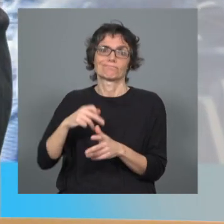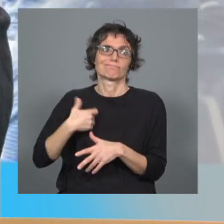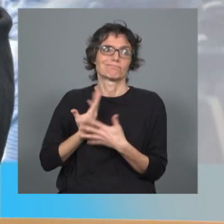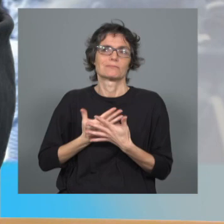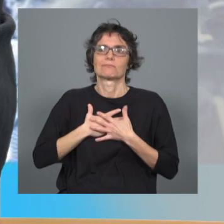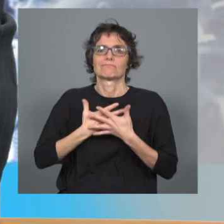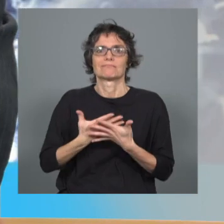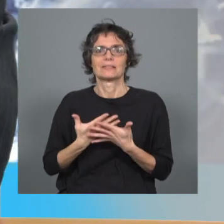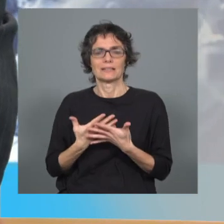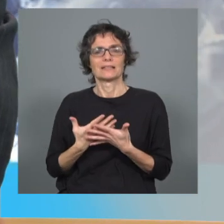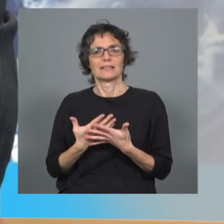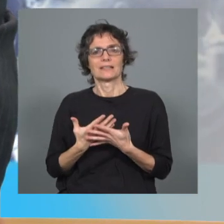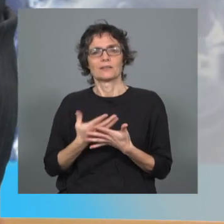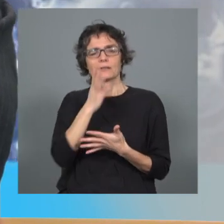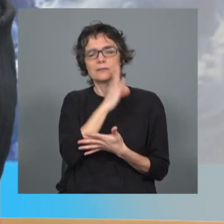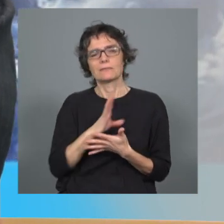sensíveis e